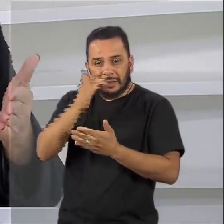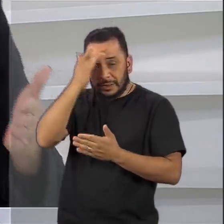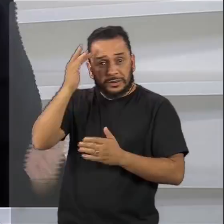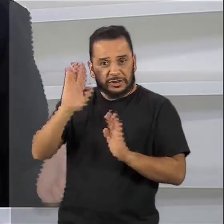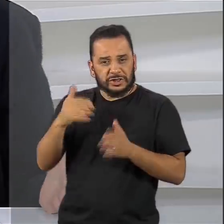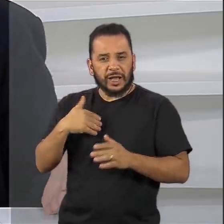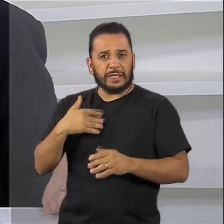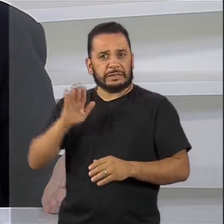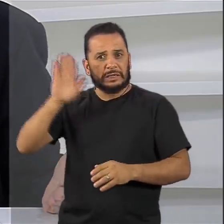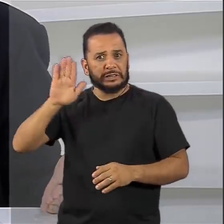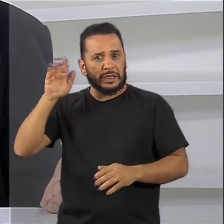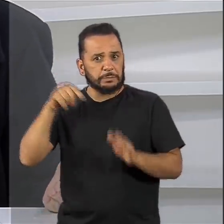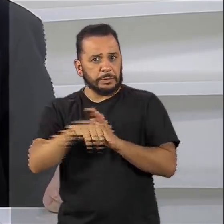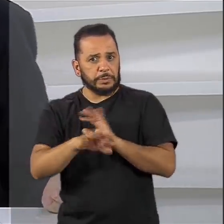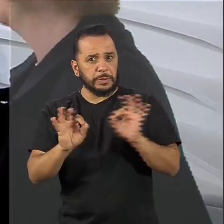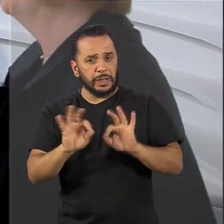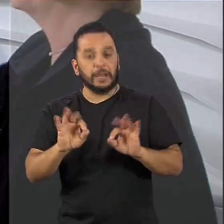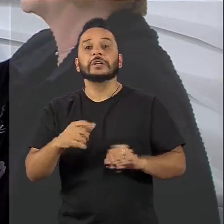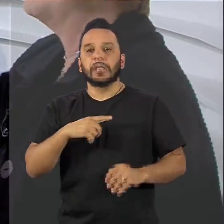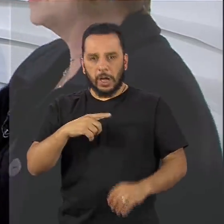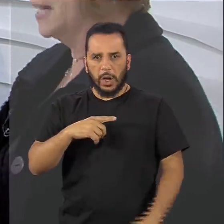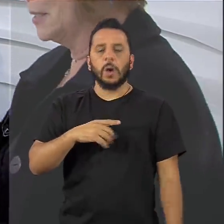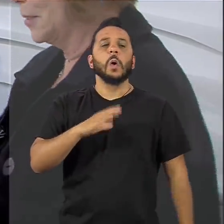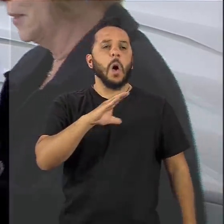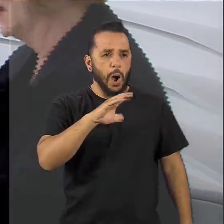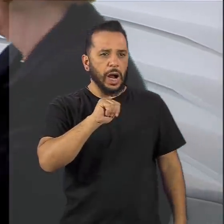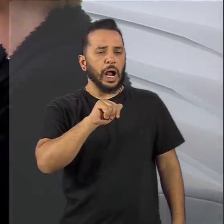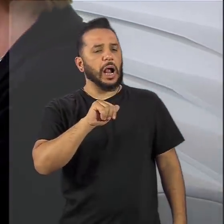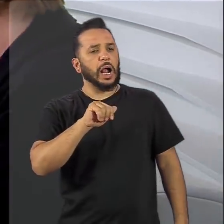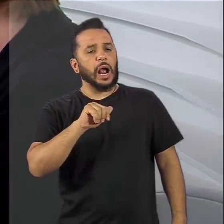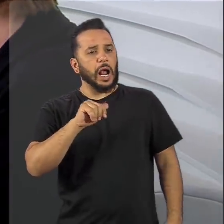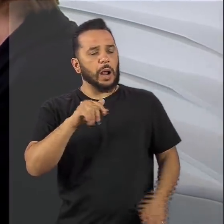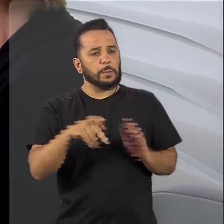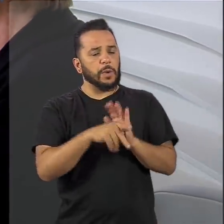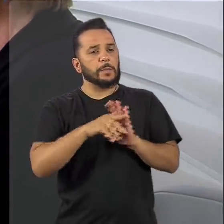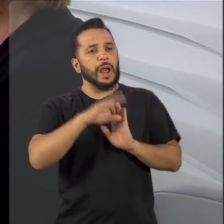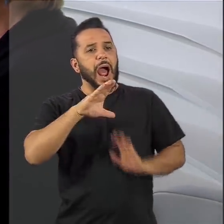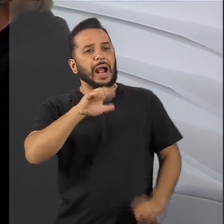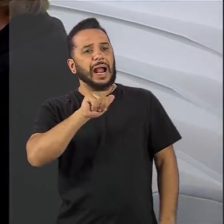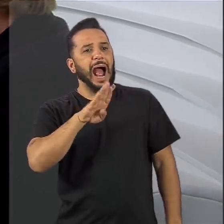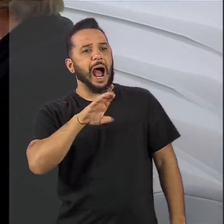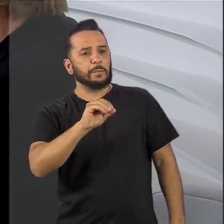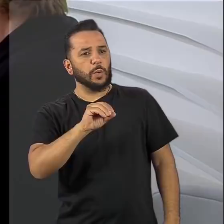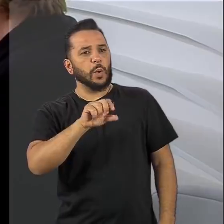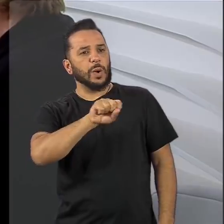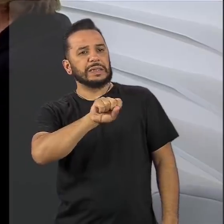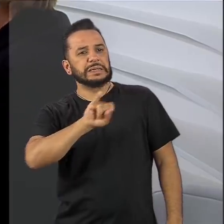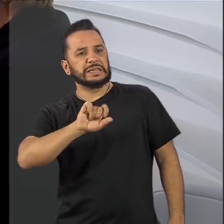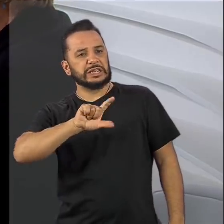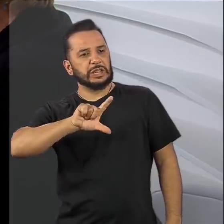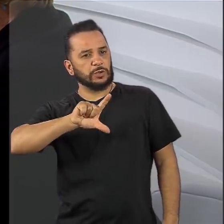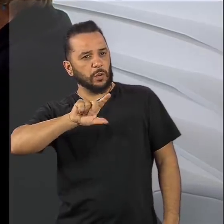candidatos, nem os jornalistas. O Cabo da Ciolo fez pergunta. Ele produziu a melhor frase. Olha,